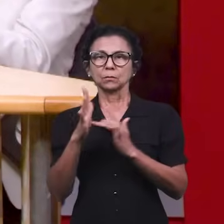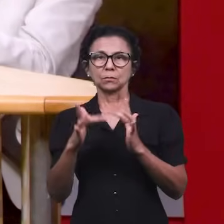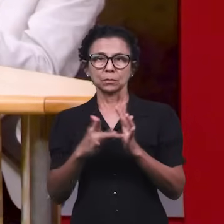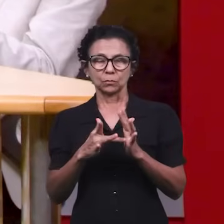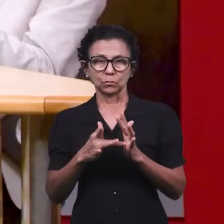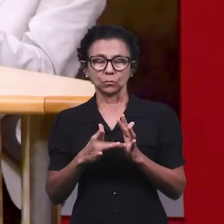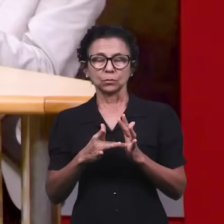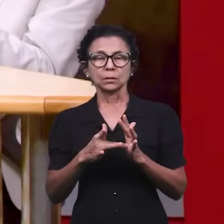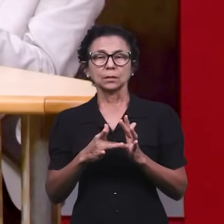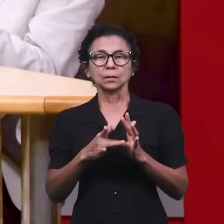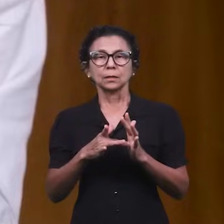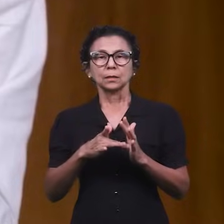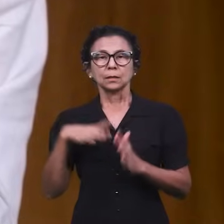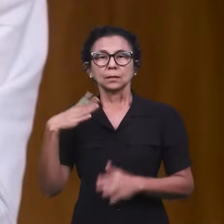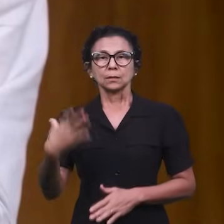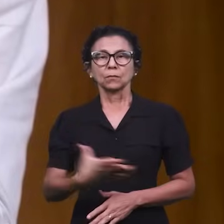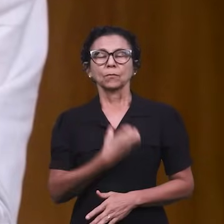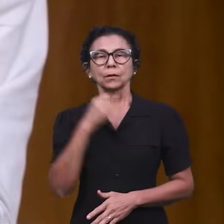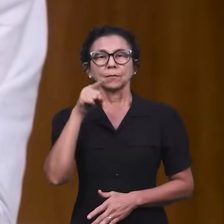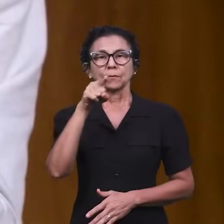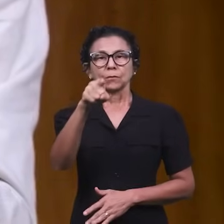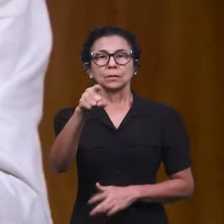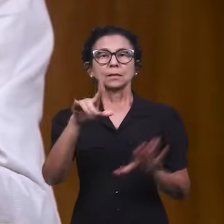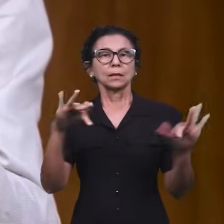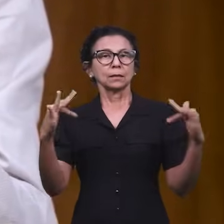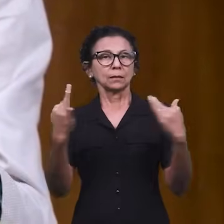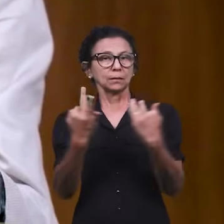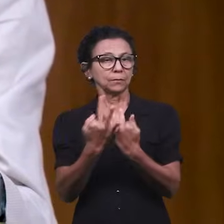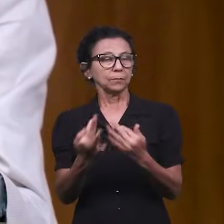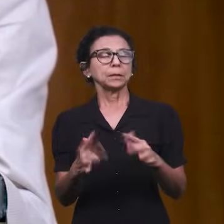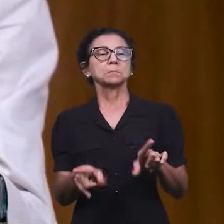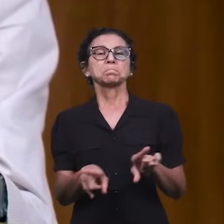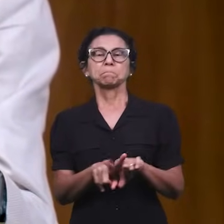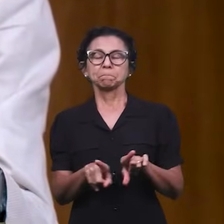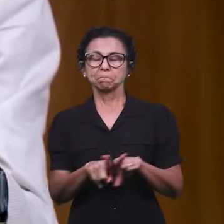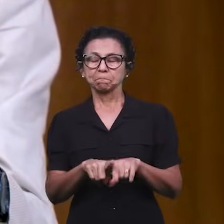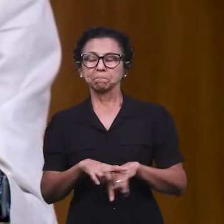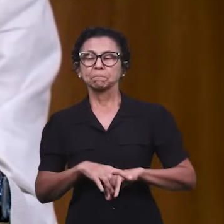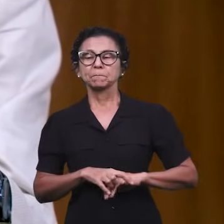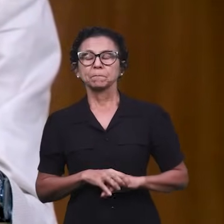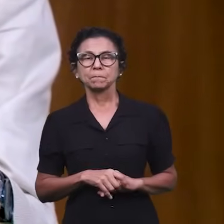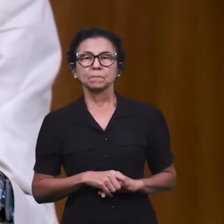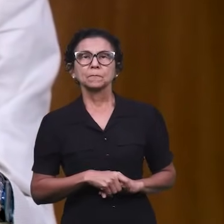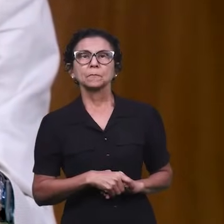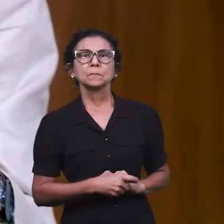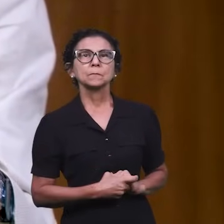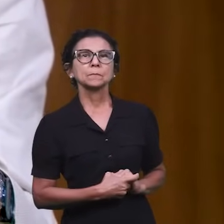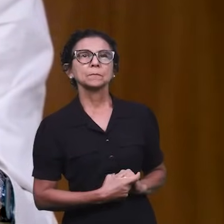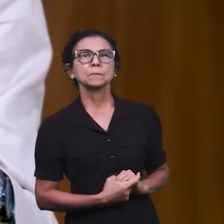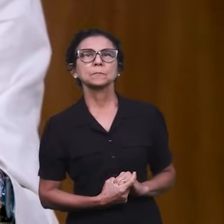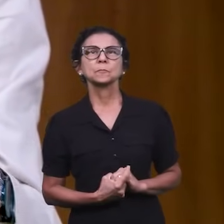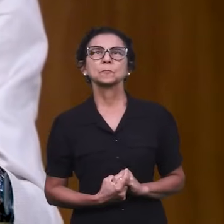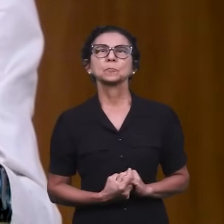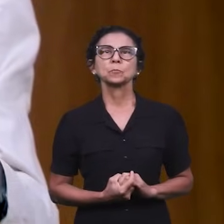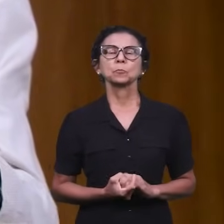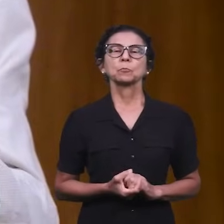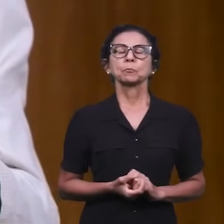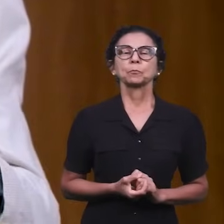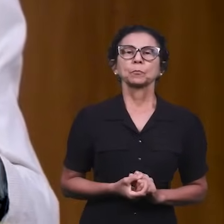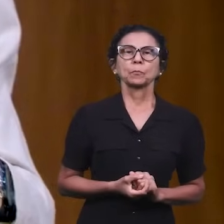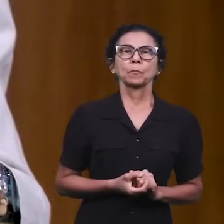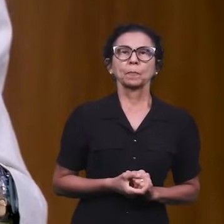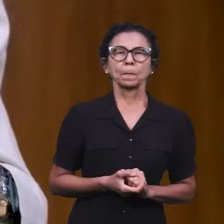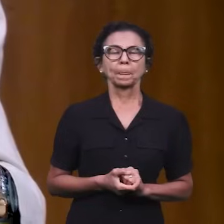é mostrar o contexto. Porque Jericó ali aponta profeticamente para o mundo de hoje. Então você